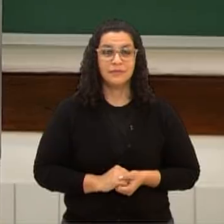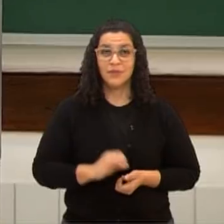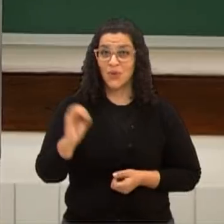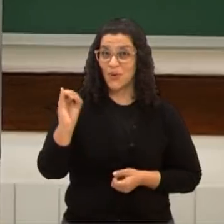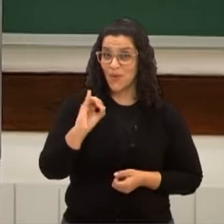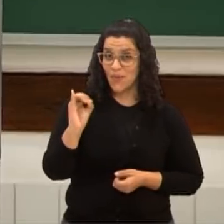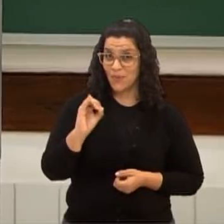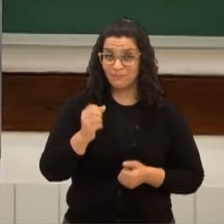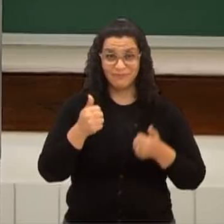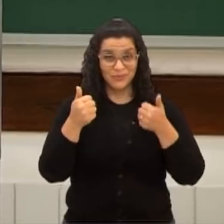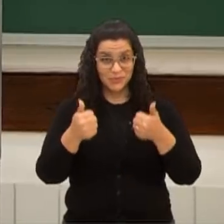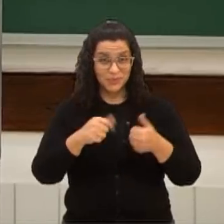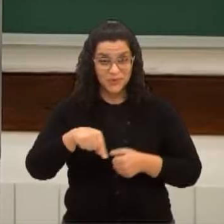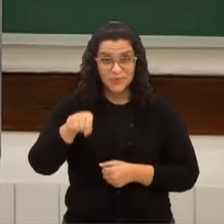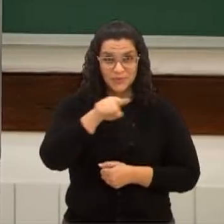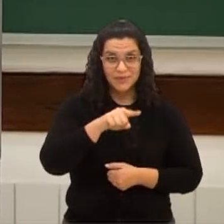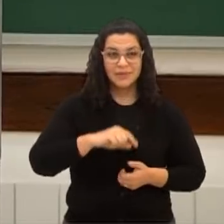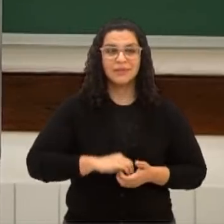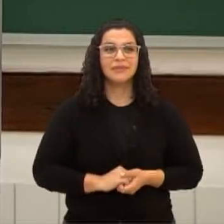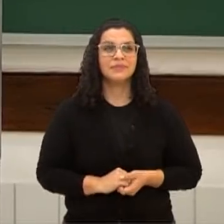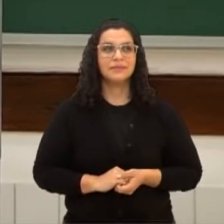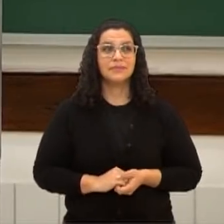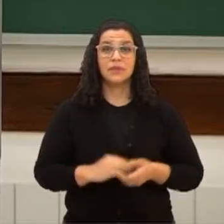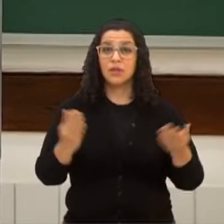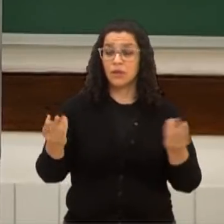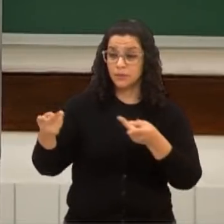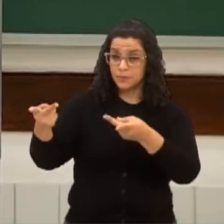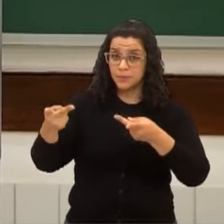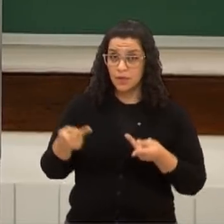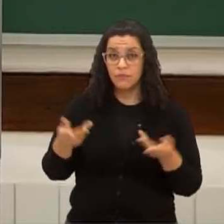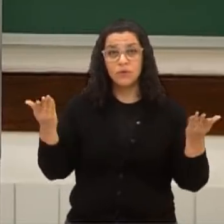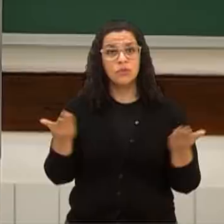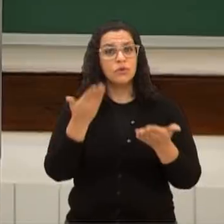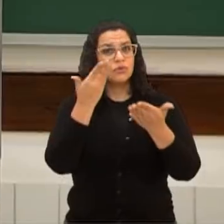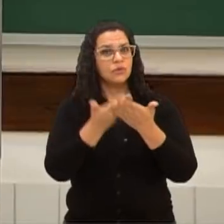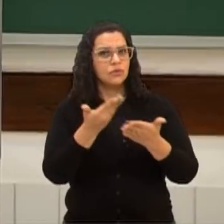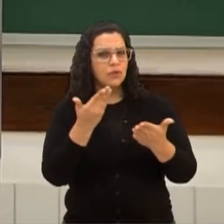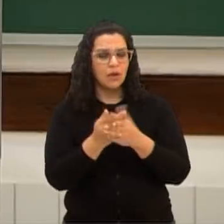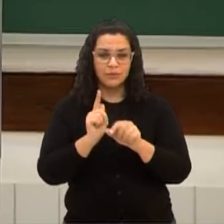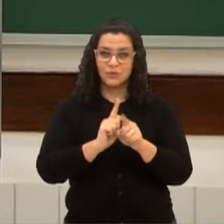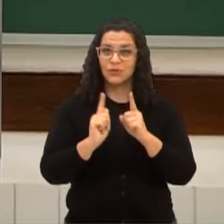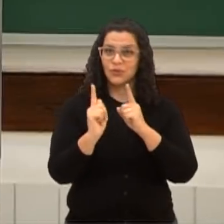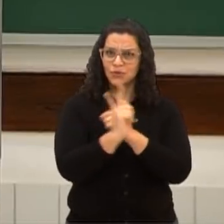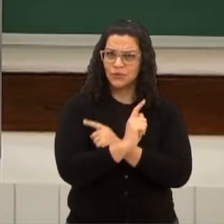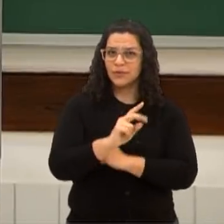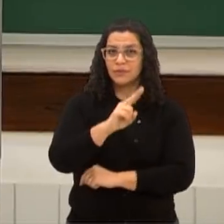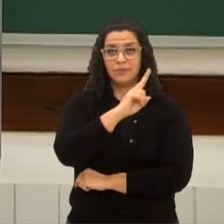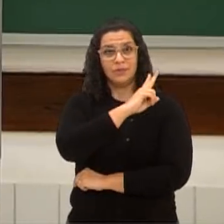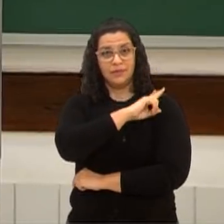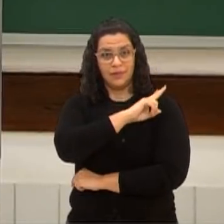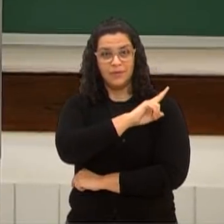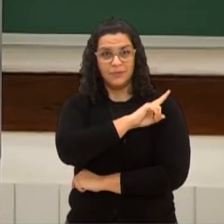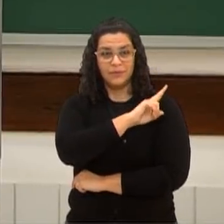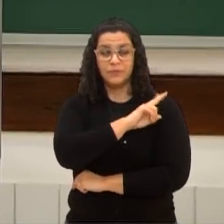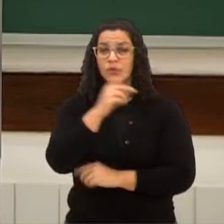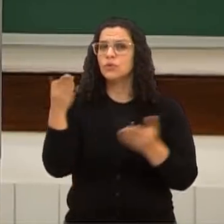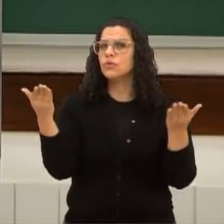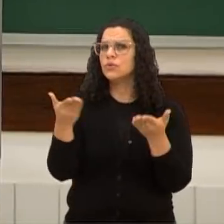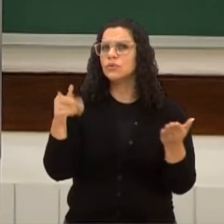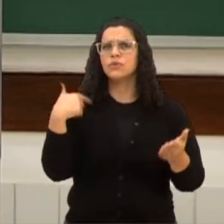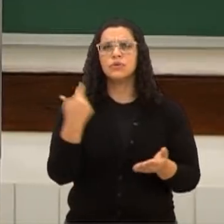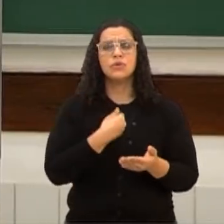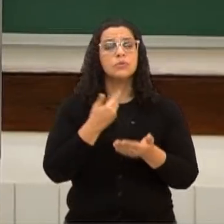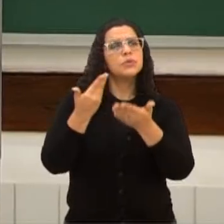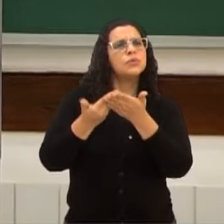Olá pessoal, tudo bem com vocês? Sejam bem-vindos a mais uma aula de Geografia para a segunda série. Hoje